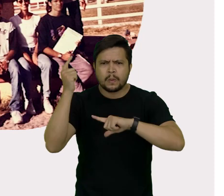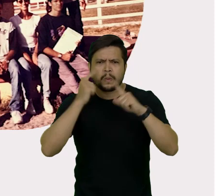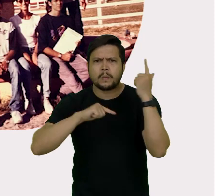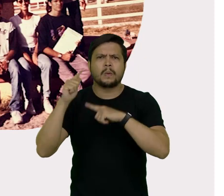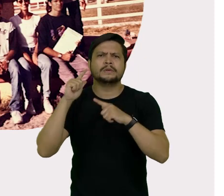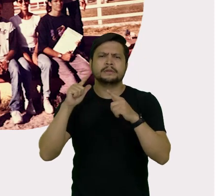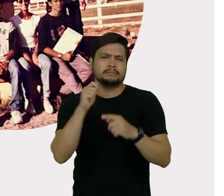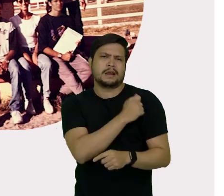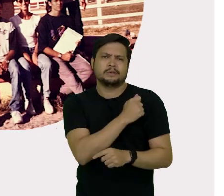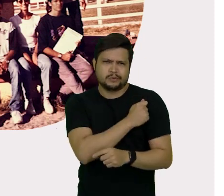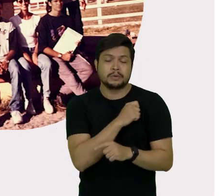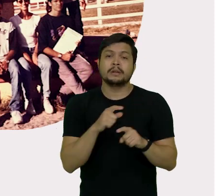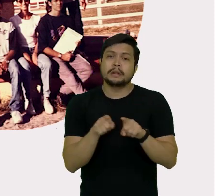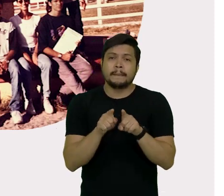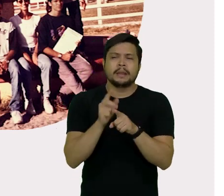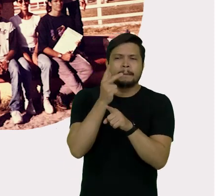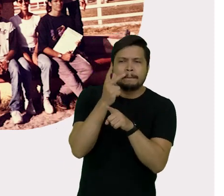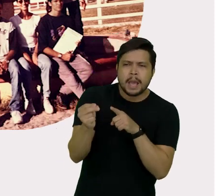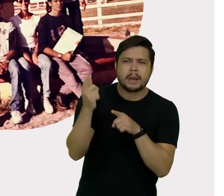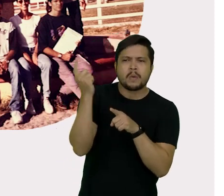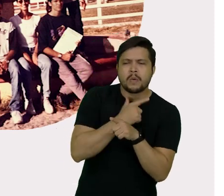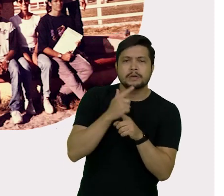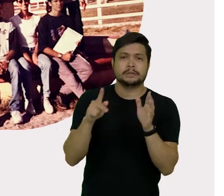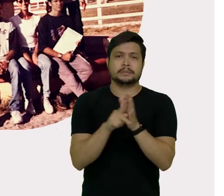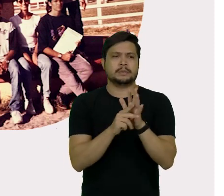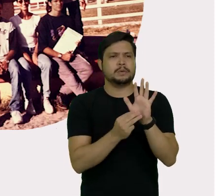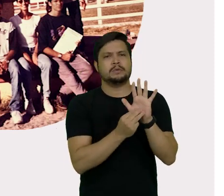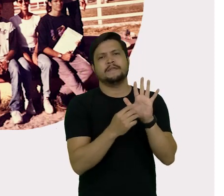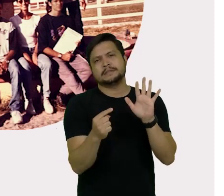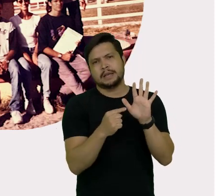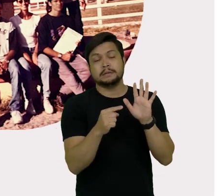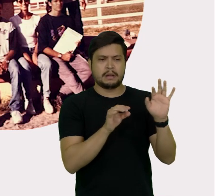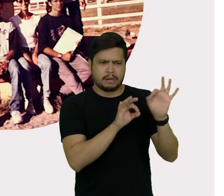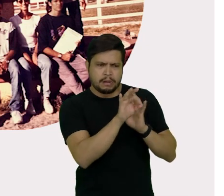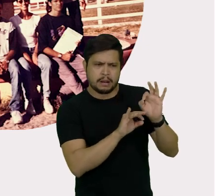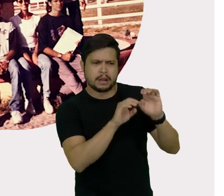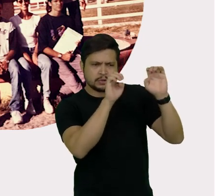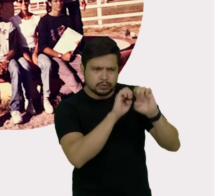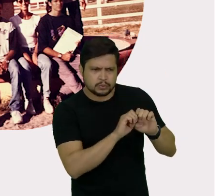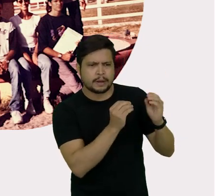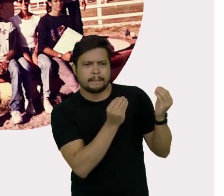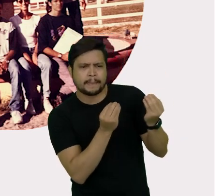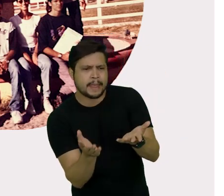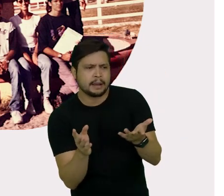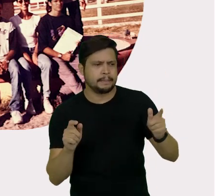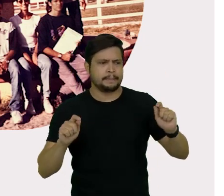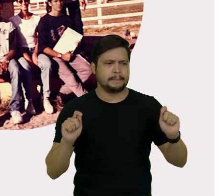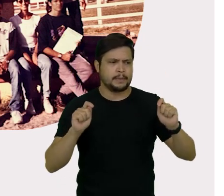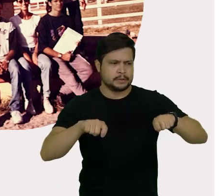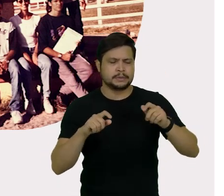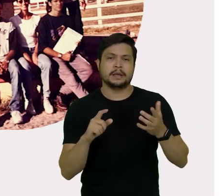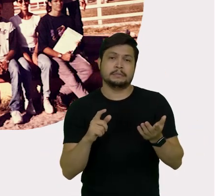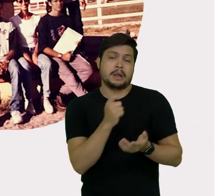como alunos, conquistas da própria universidade, que consegue fazer uma infraestrutura, dar as